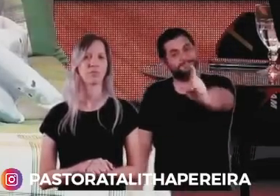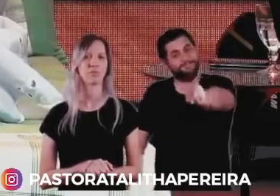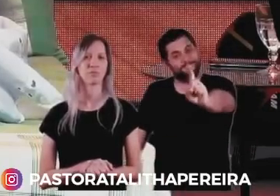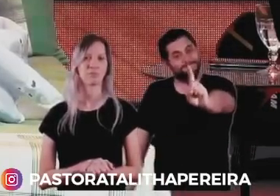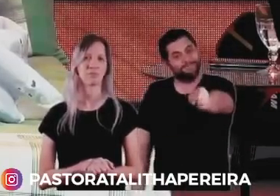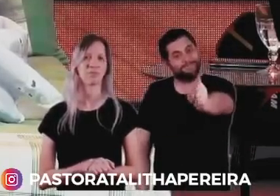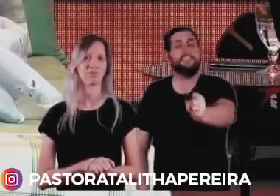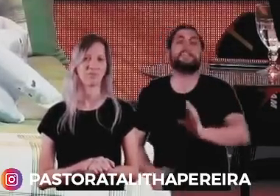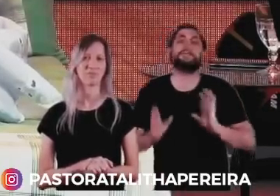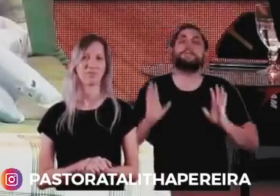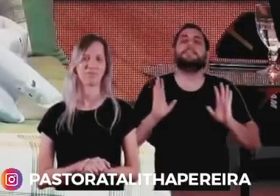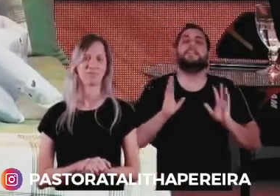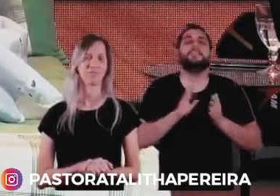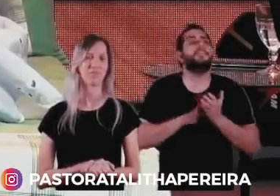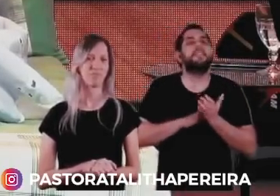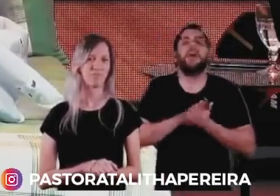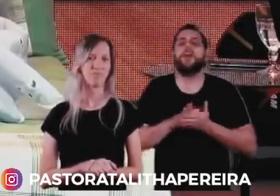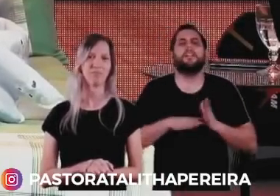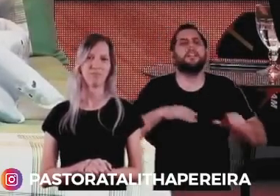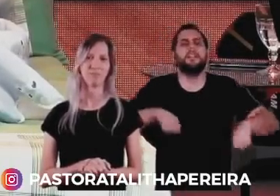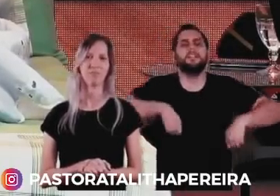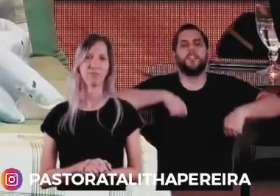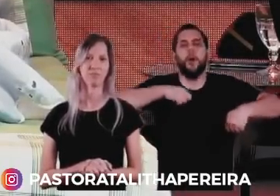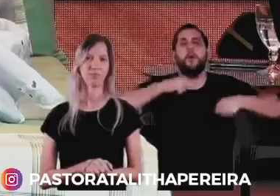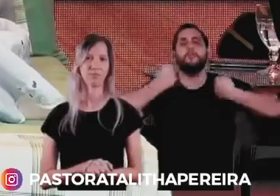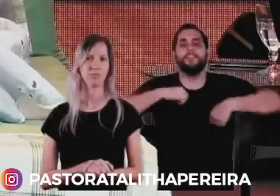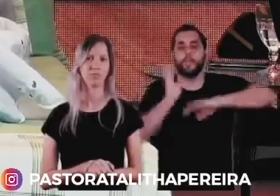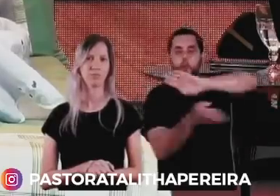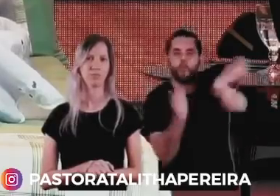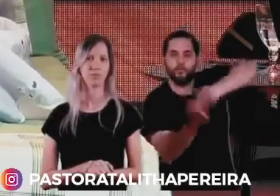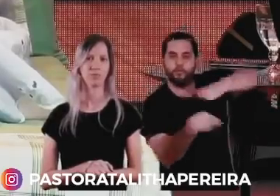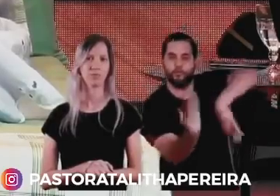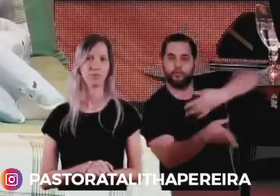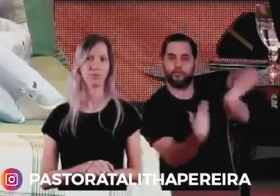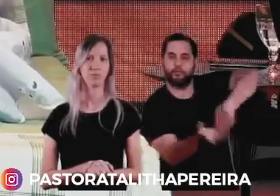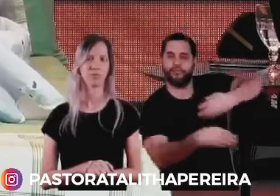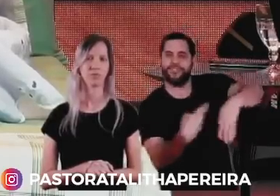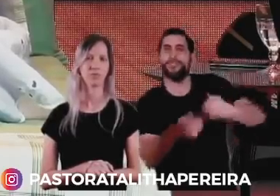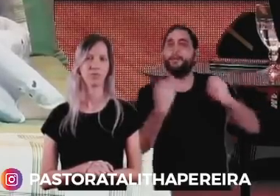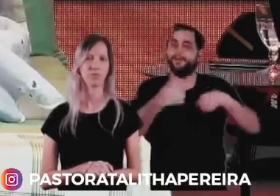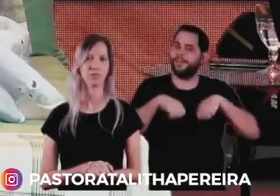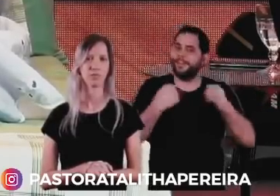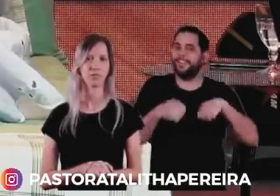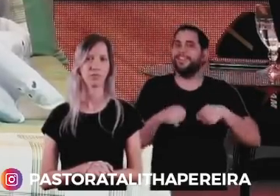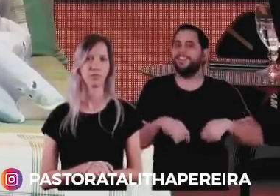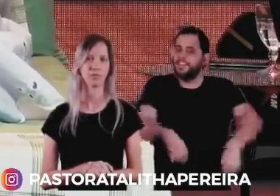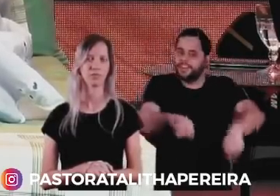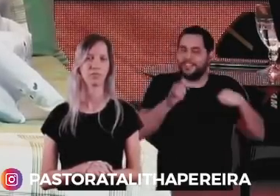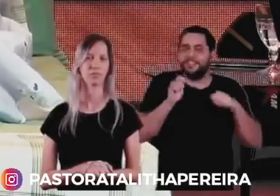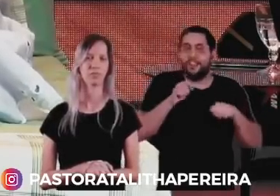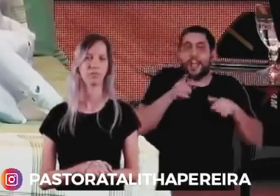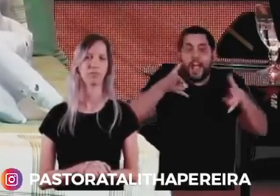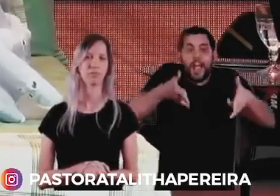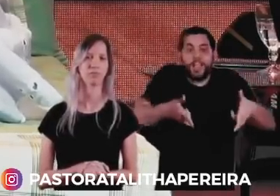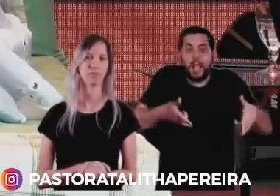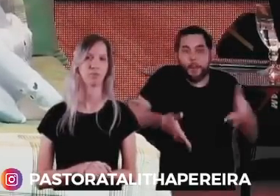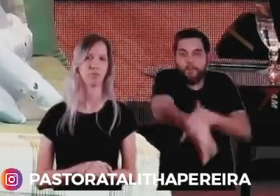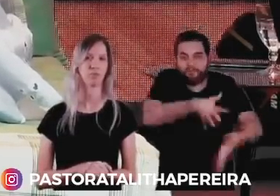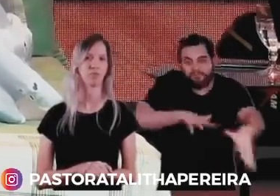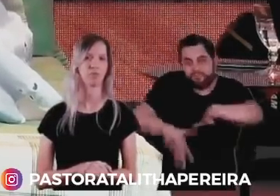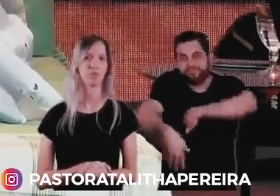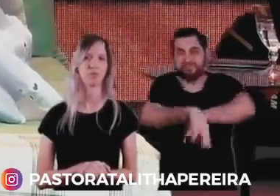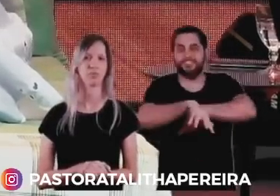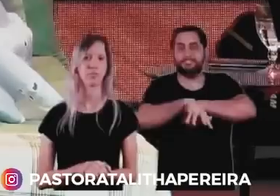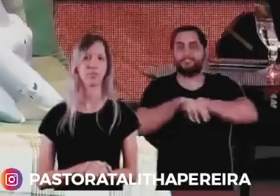ó, nada de lençol, o lençol tem que amanhecer, o lençol tem que amanhecer. A cama tem que amanhecer desarrumada,